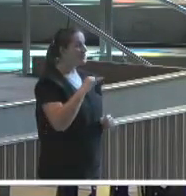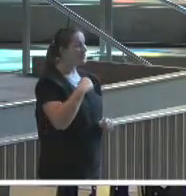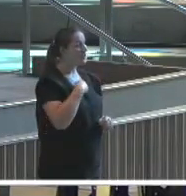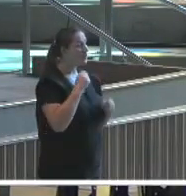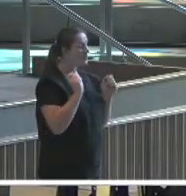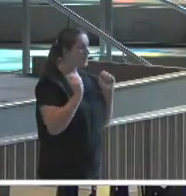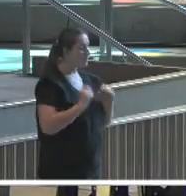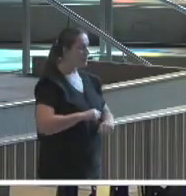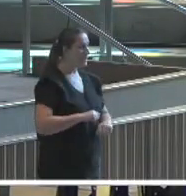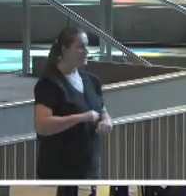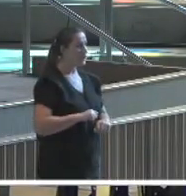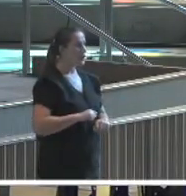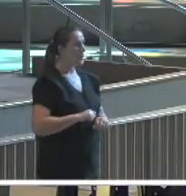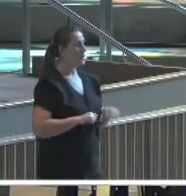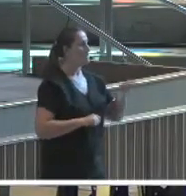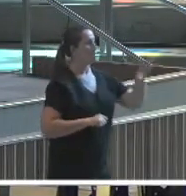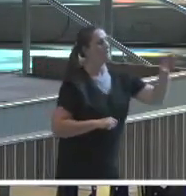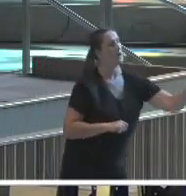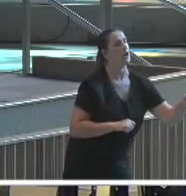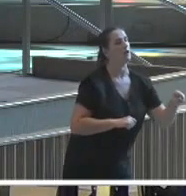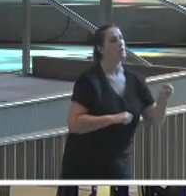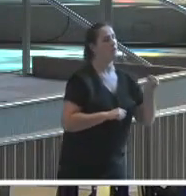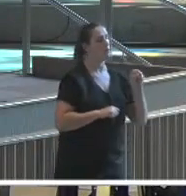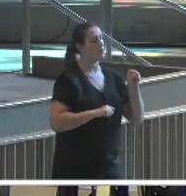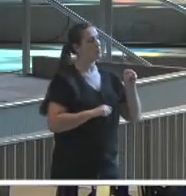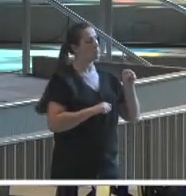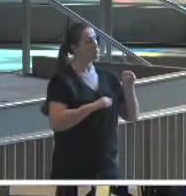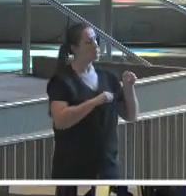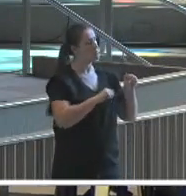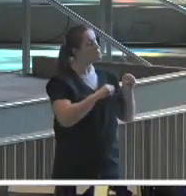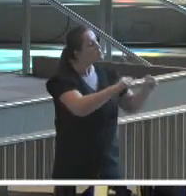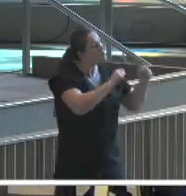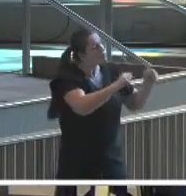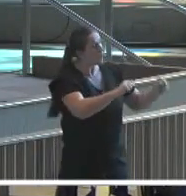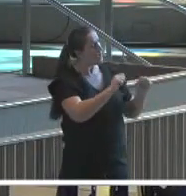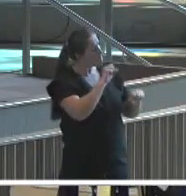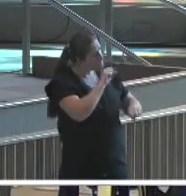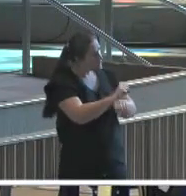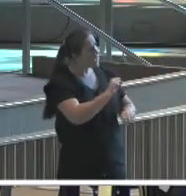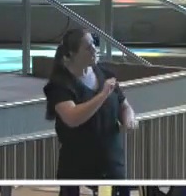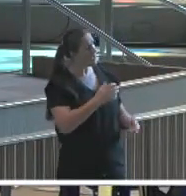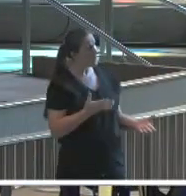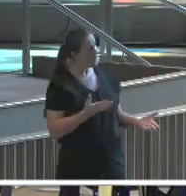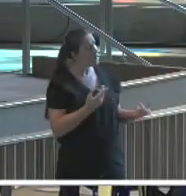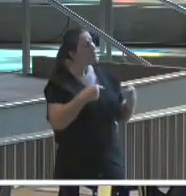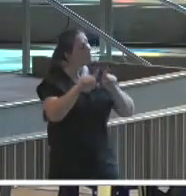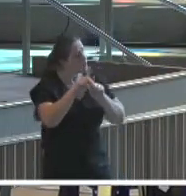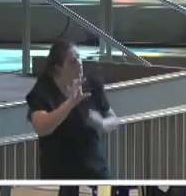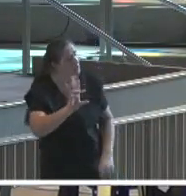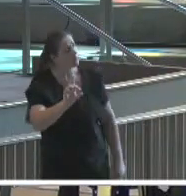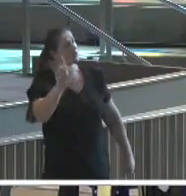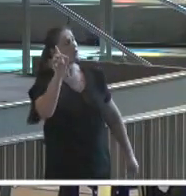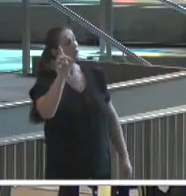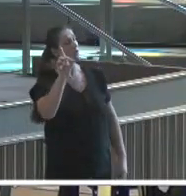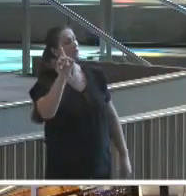eu chacoalharia a tua vida, para dizer: para com isso e volta para Deus.